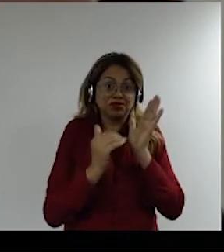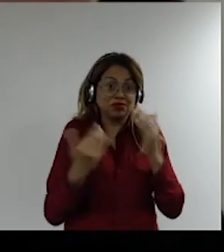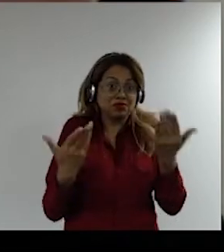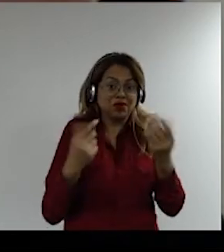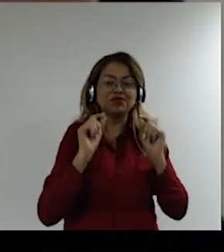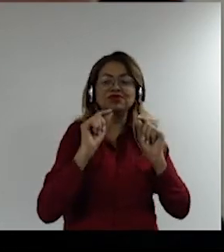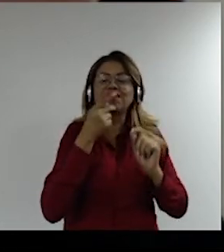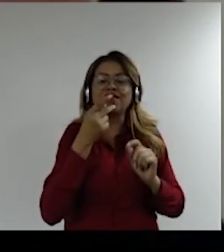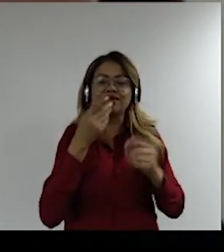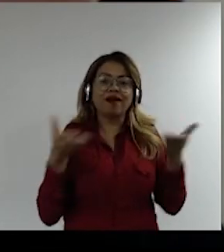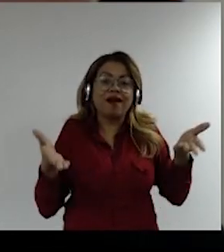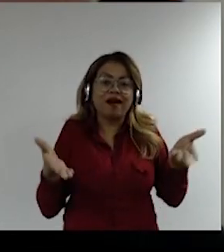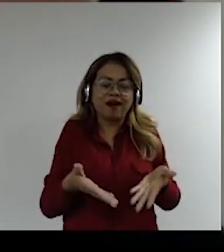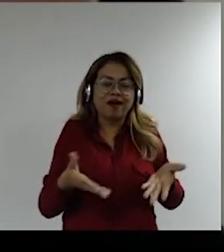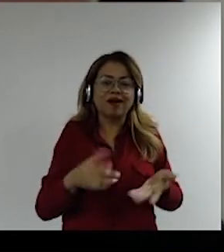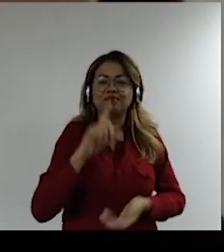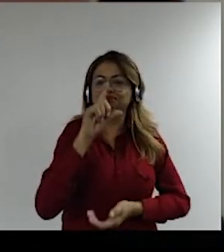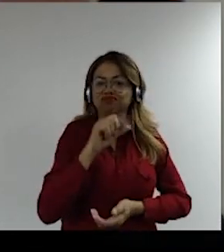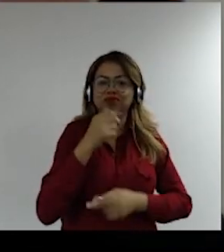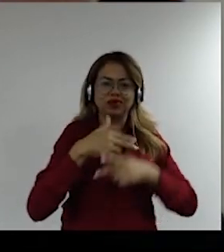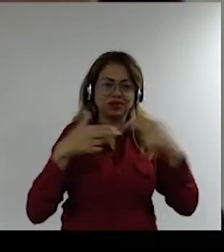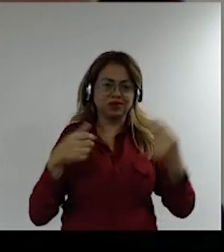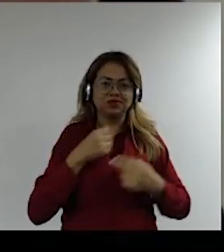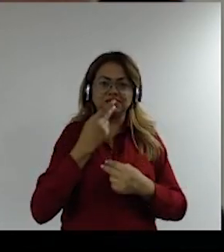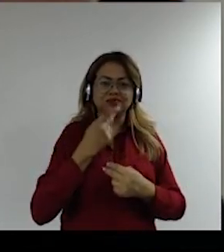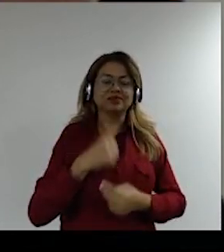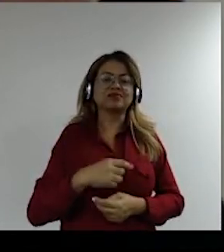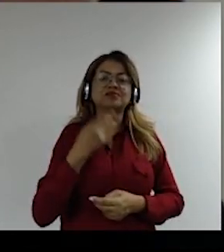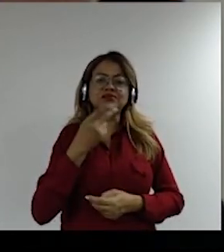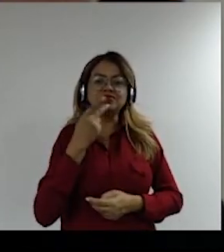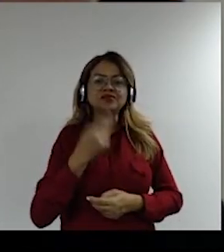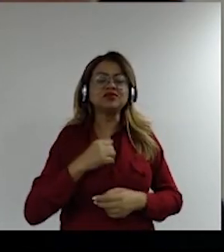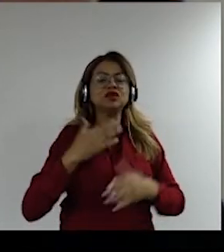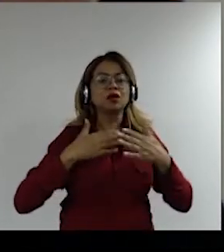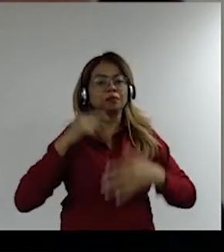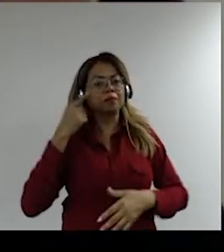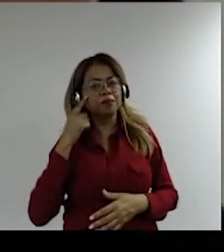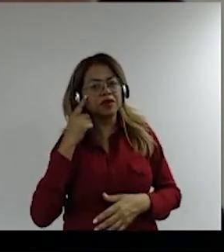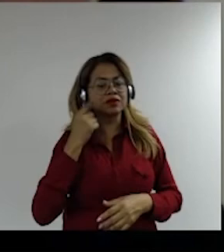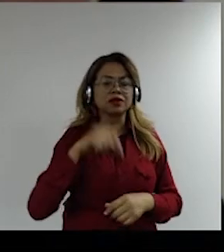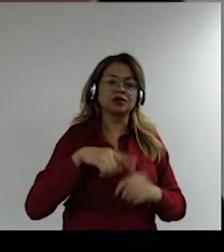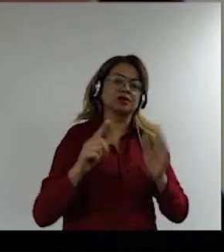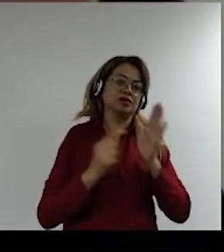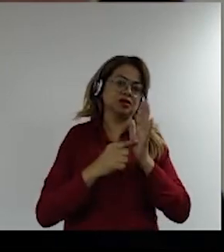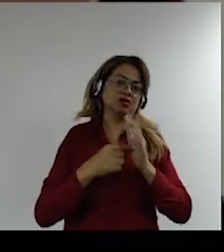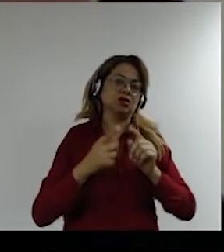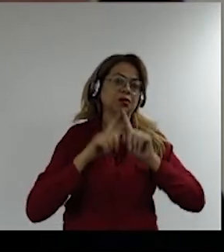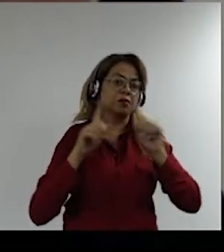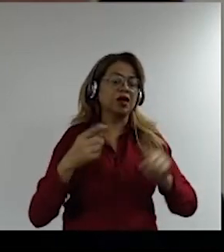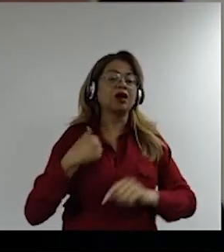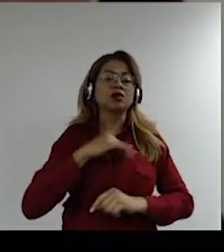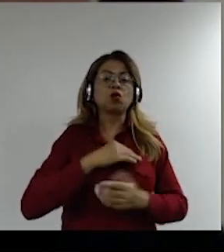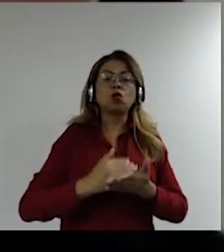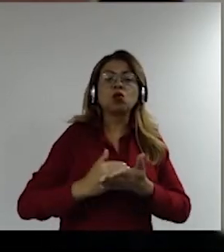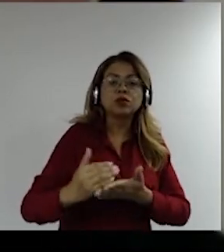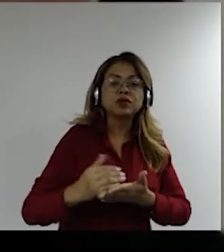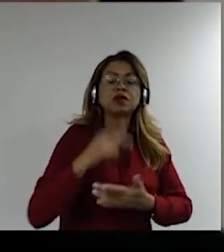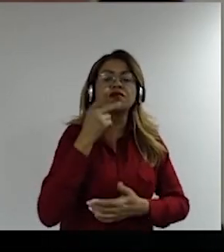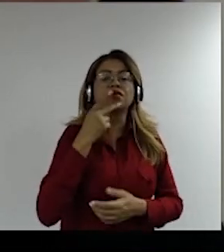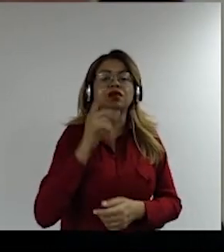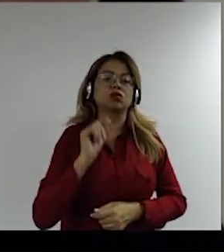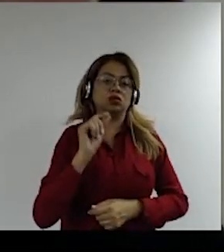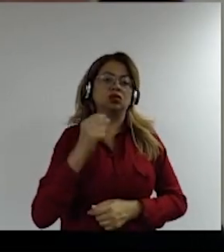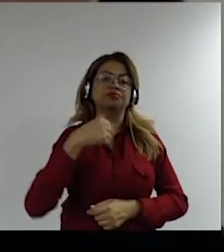para fazer uma fala mais ponderada nesse sentido. Mas Eu quero começar dizendo o seguinte: eu tenho